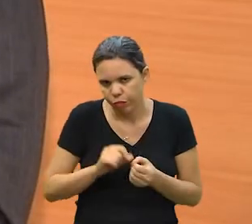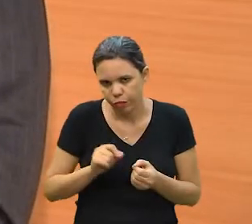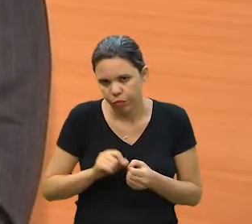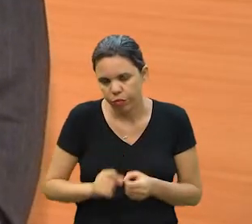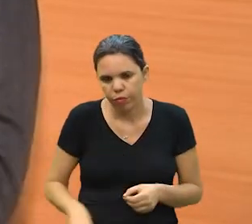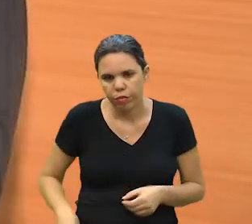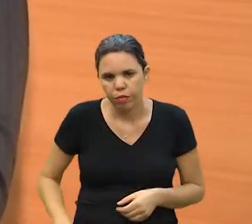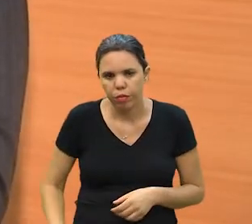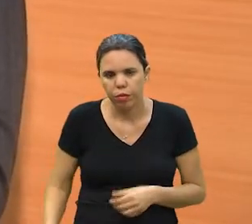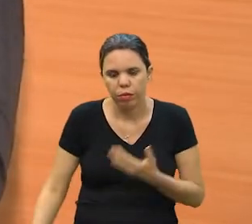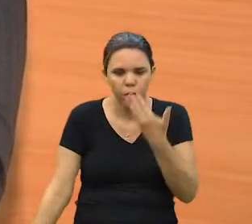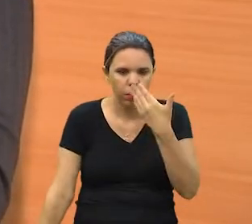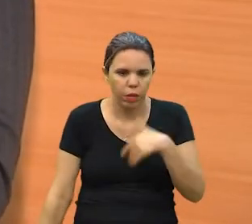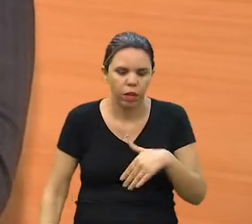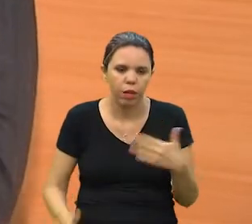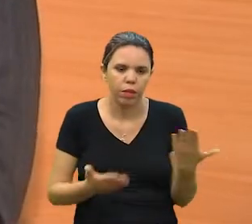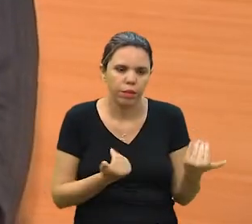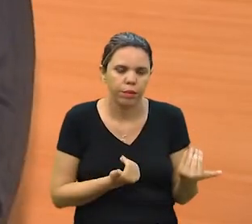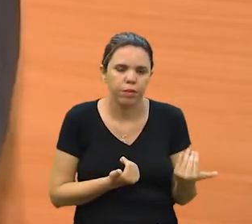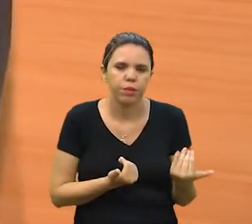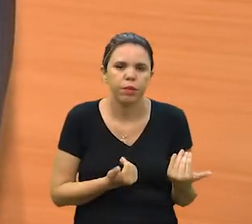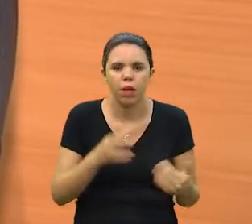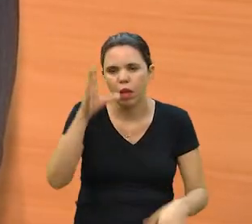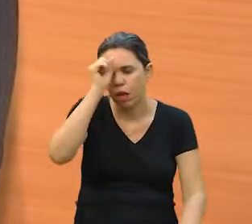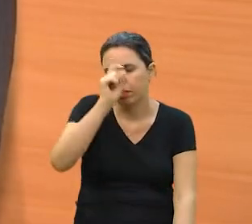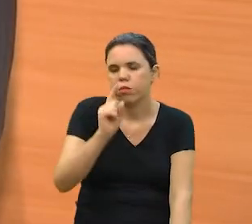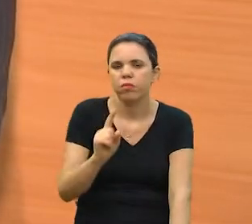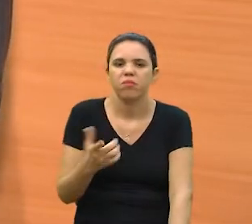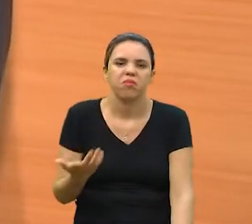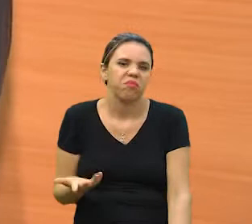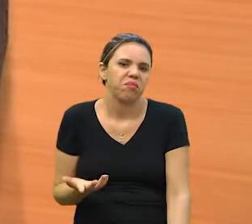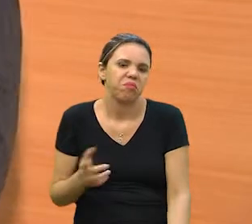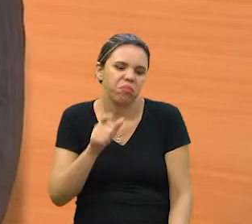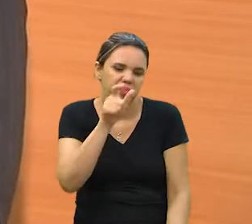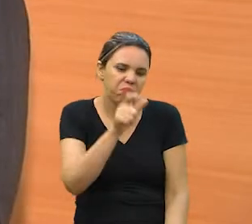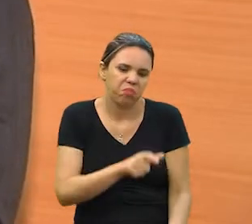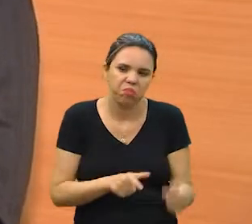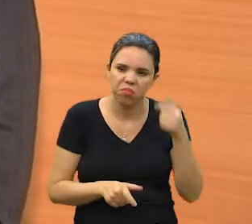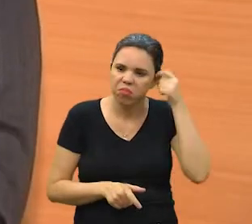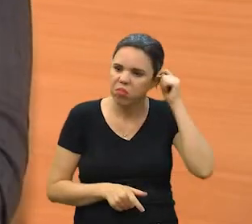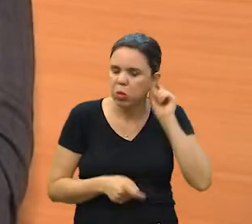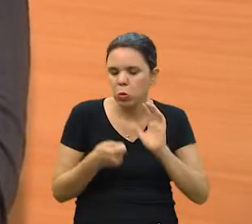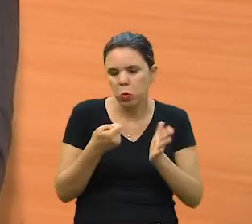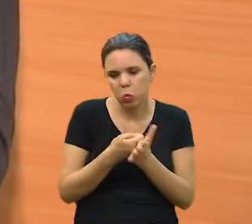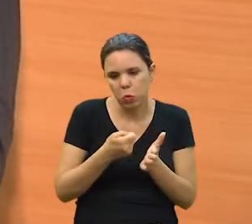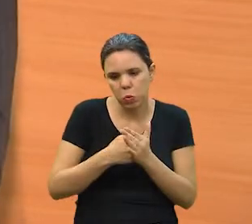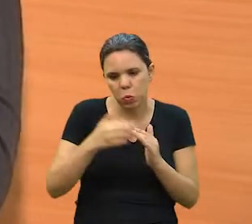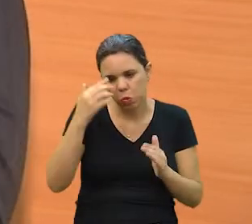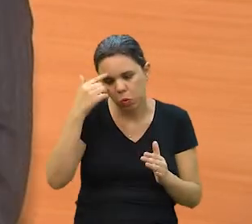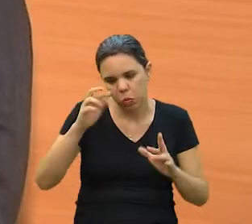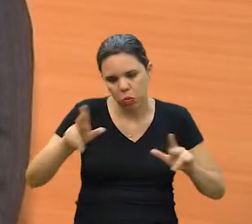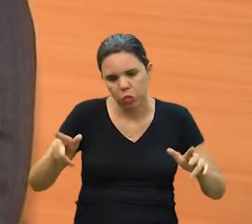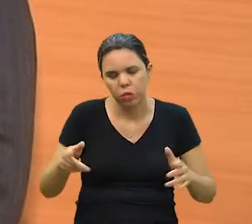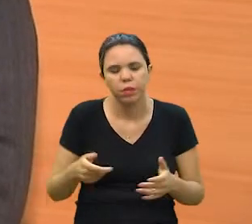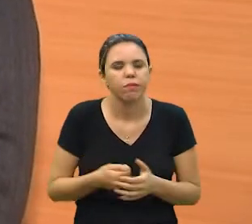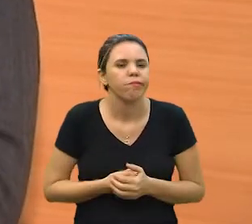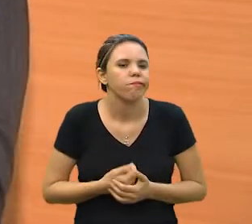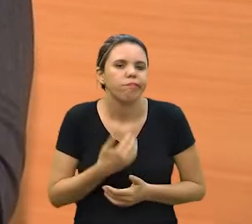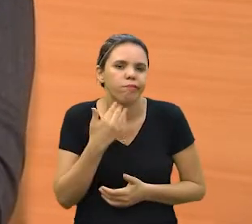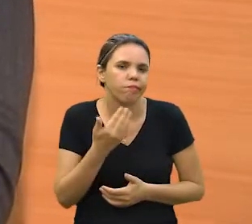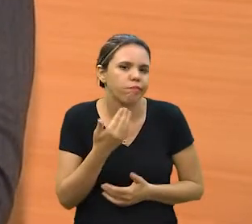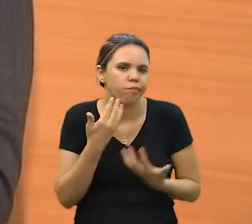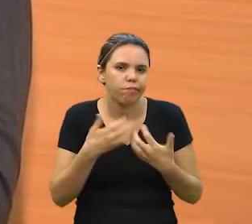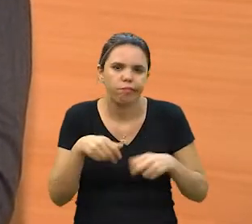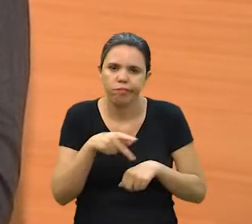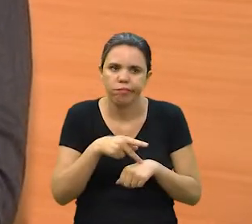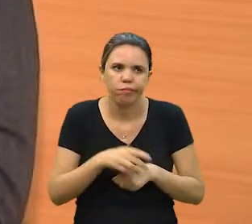feito crianças, jovens, em vez de aprenderem, serem, né, doutrinados e pensarem de uma outra maneira que não está